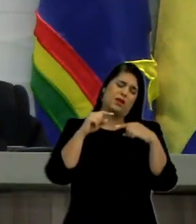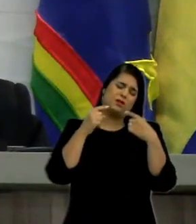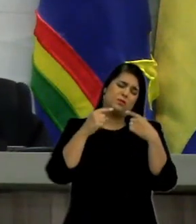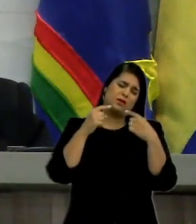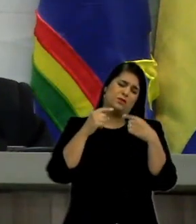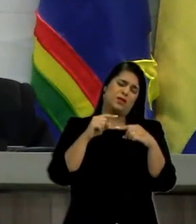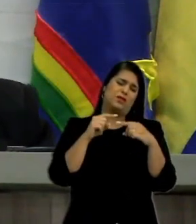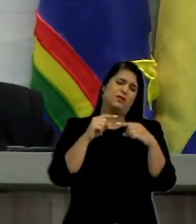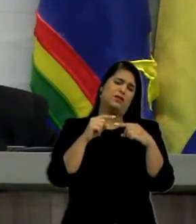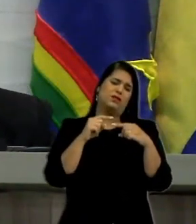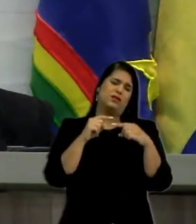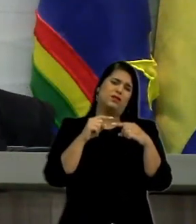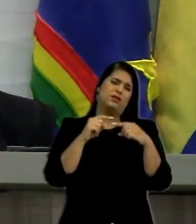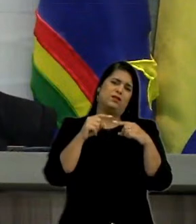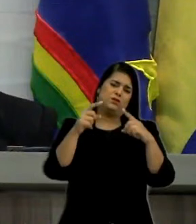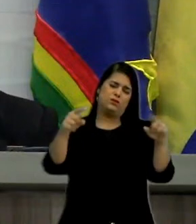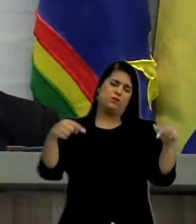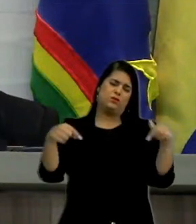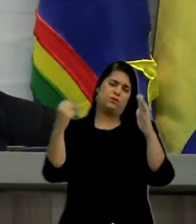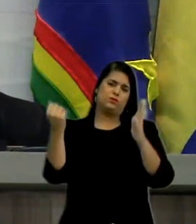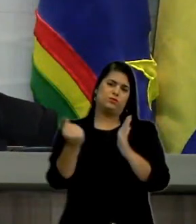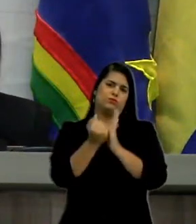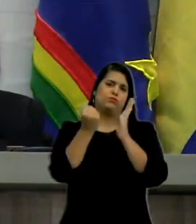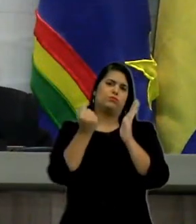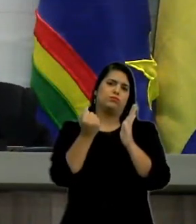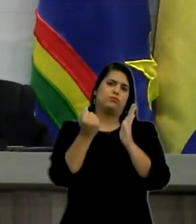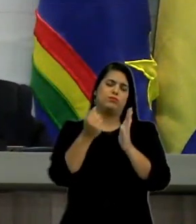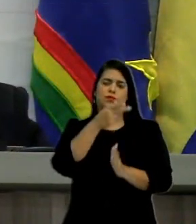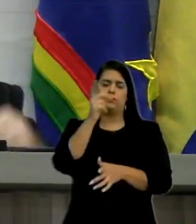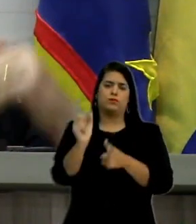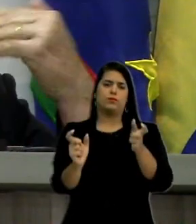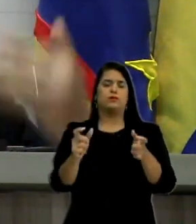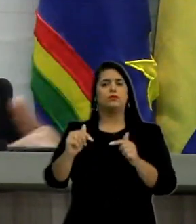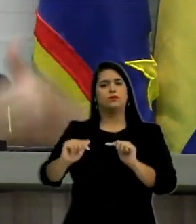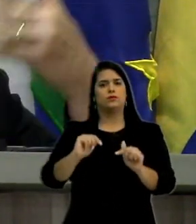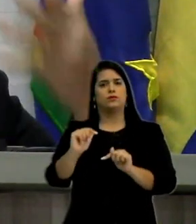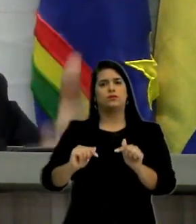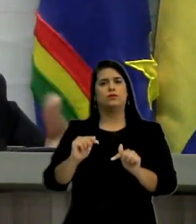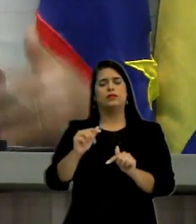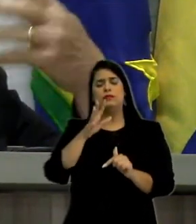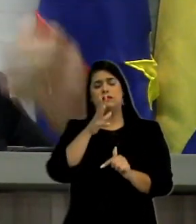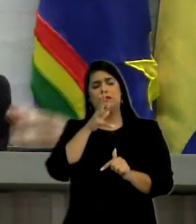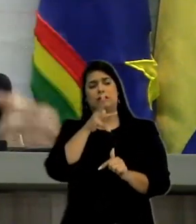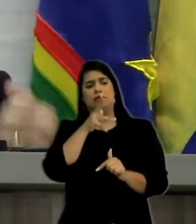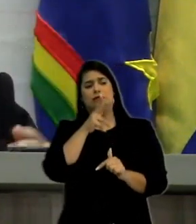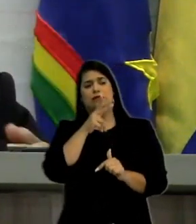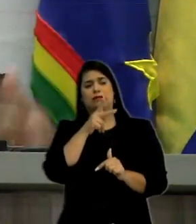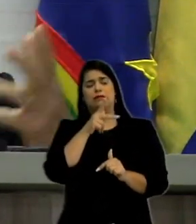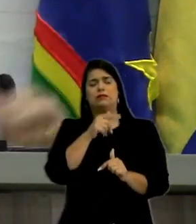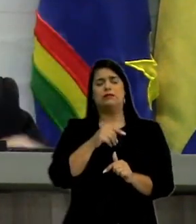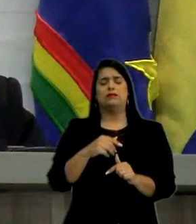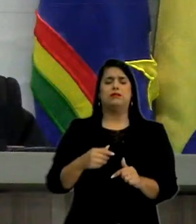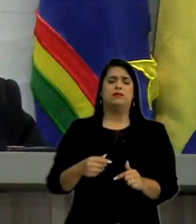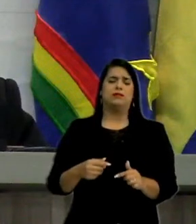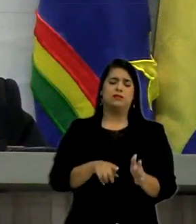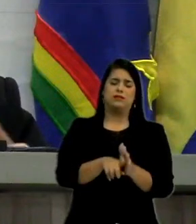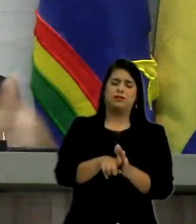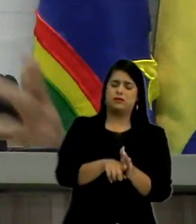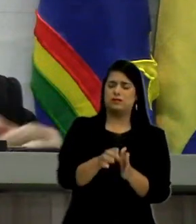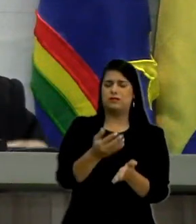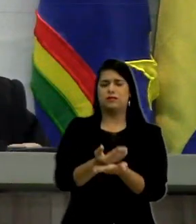central de marcação, até as pessoas que trabalham lá, sobre demora de demanda de ressonância,